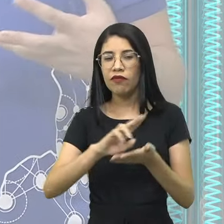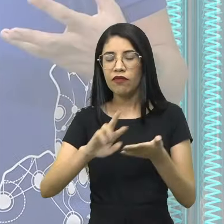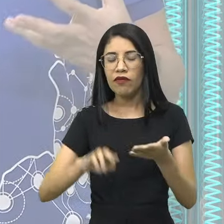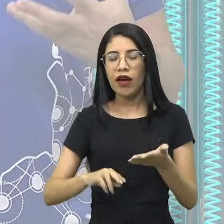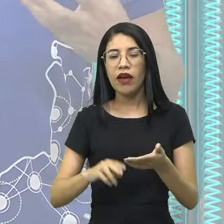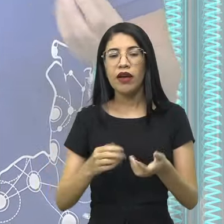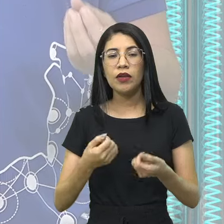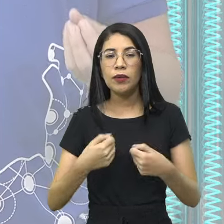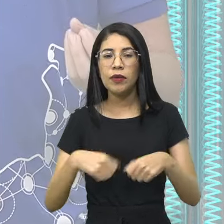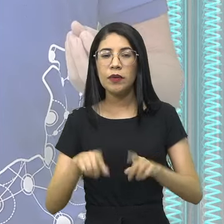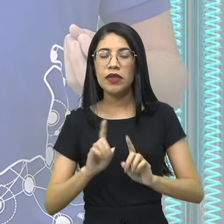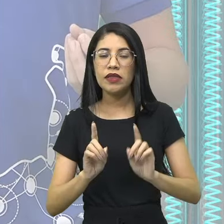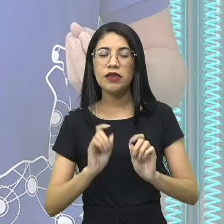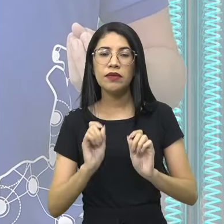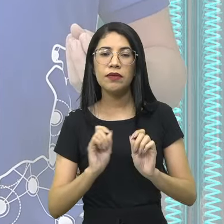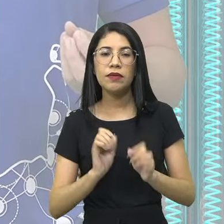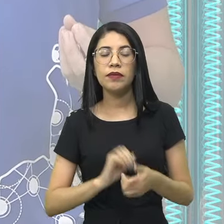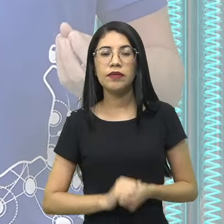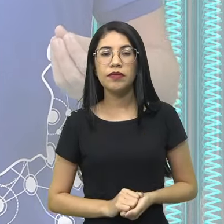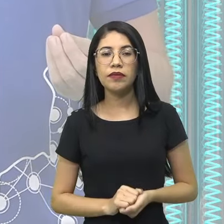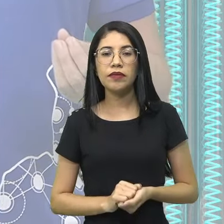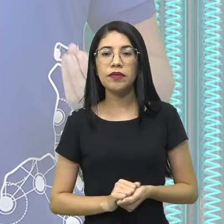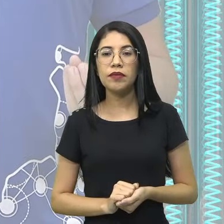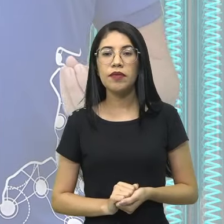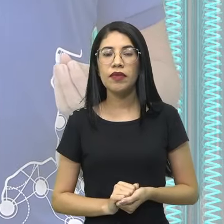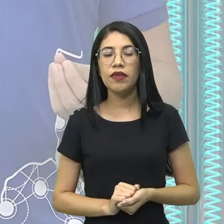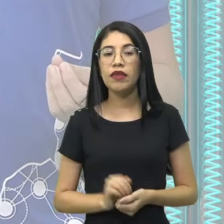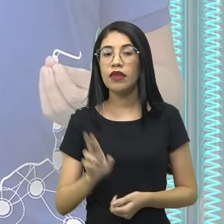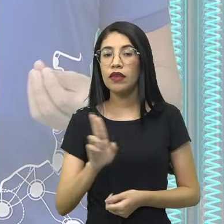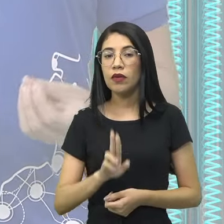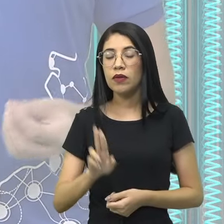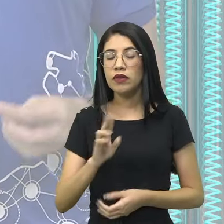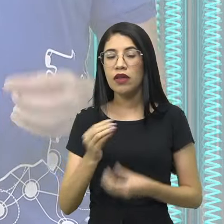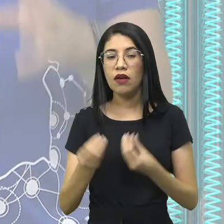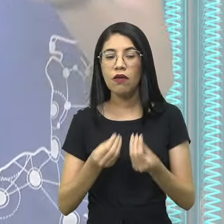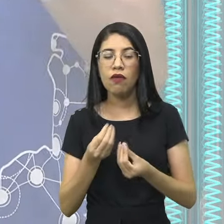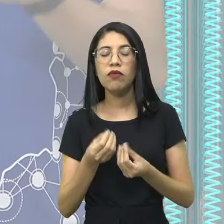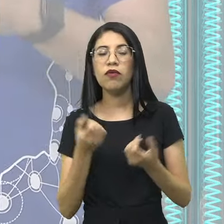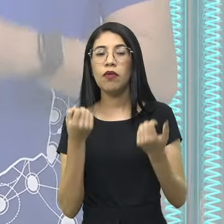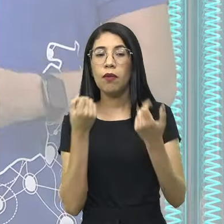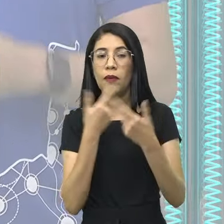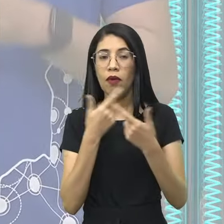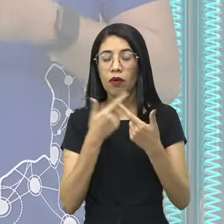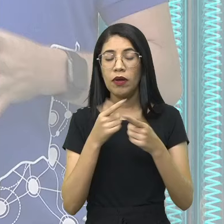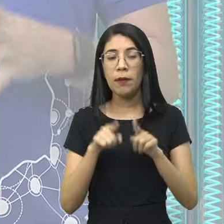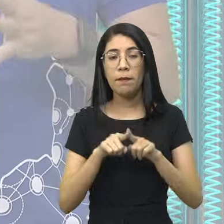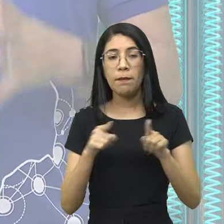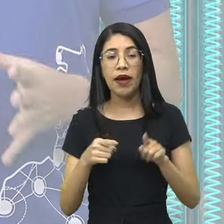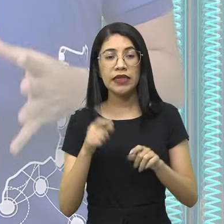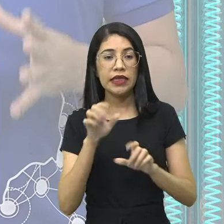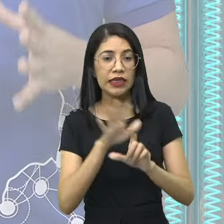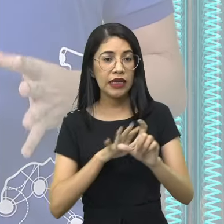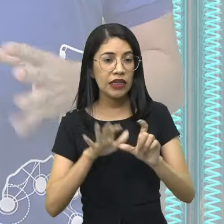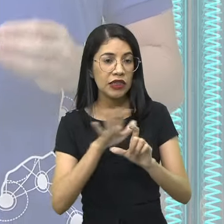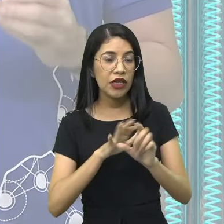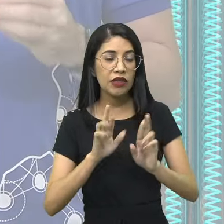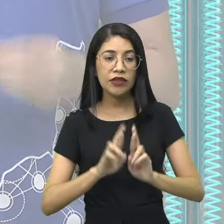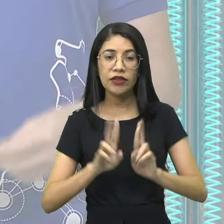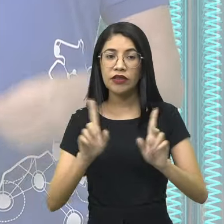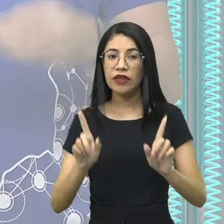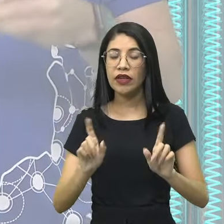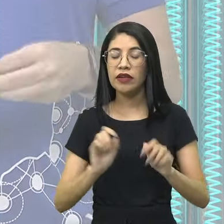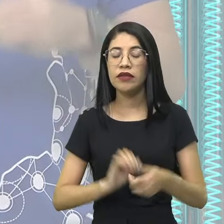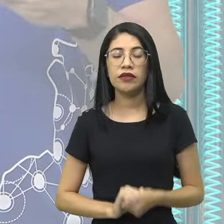para eu fazer né, utilizar o tom humorístico. Aqui na charge, não, tá?